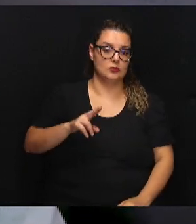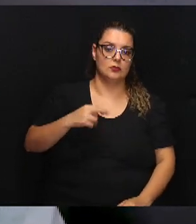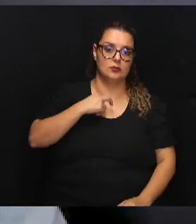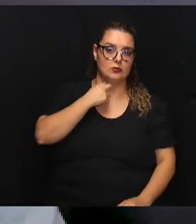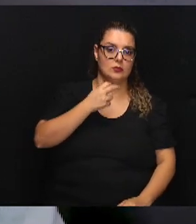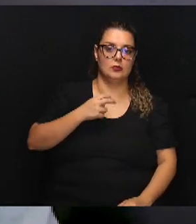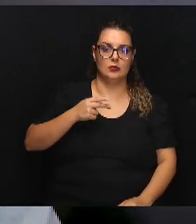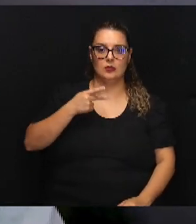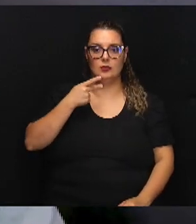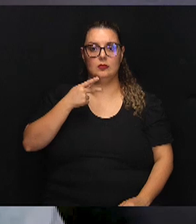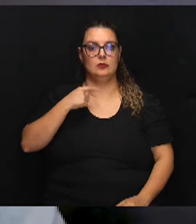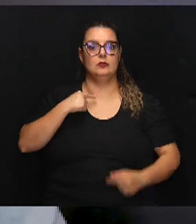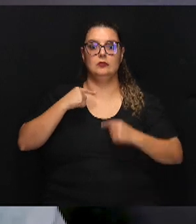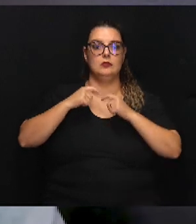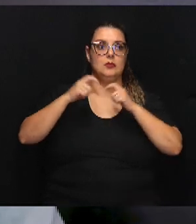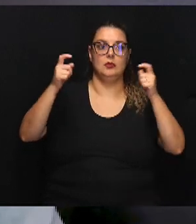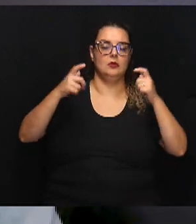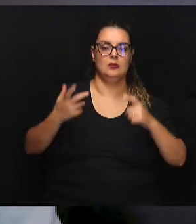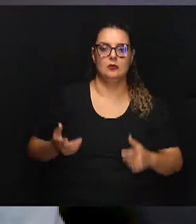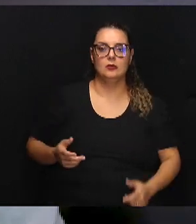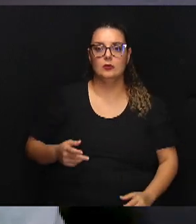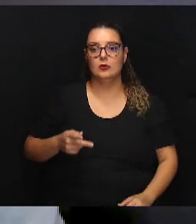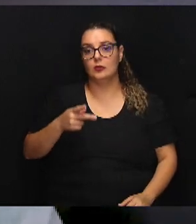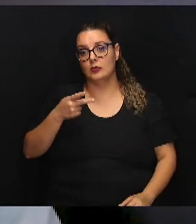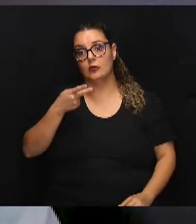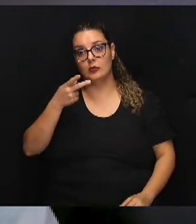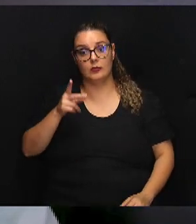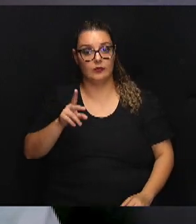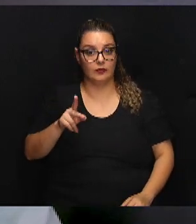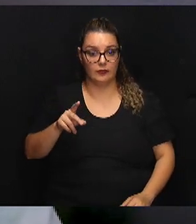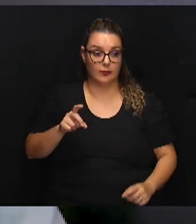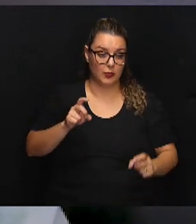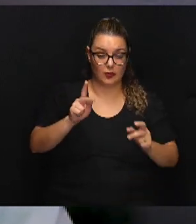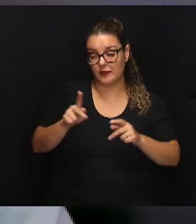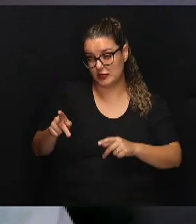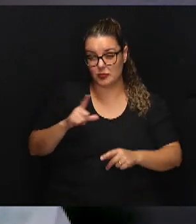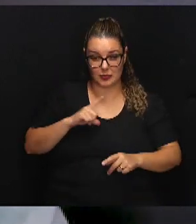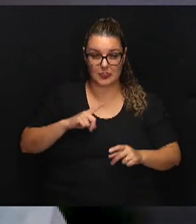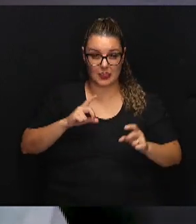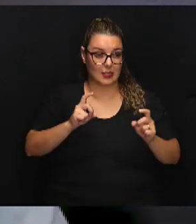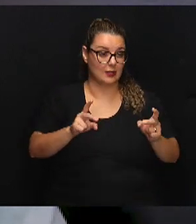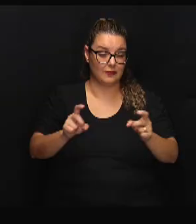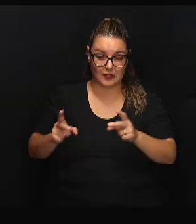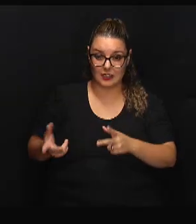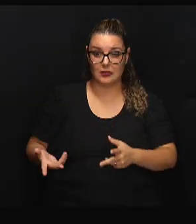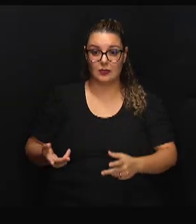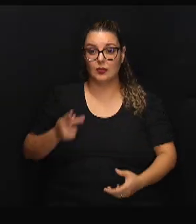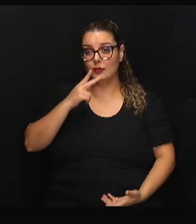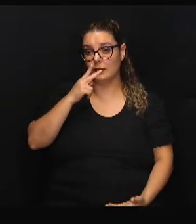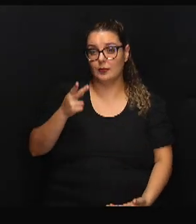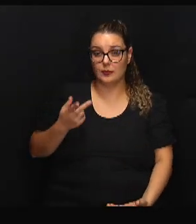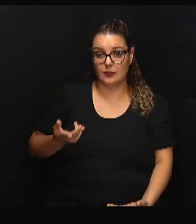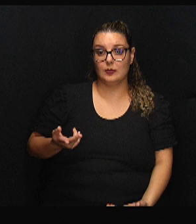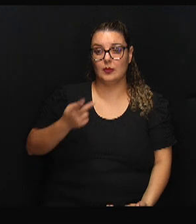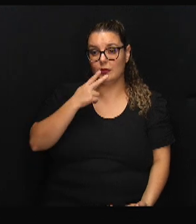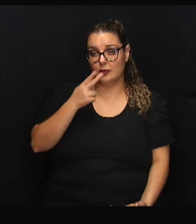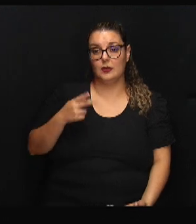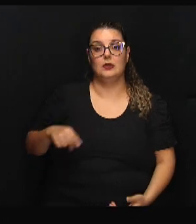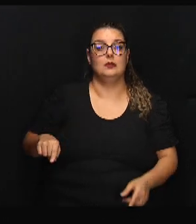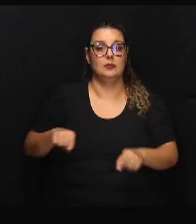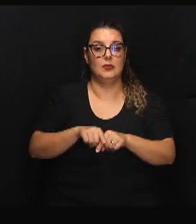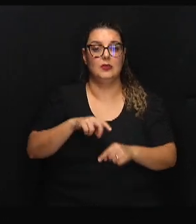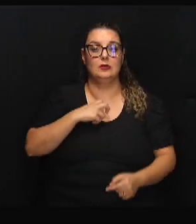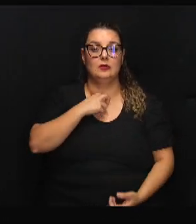falar muito alto, ou um vendedor que fala muito, professor tem muito isso, né? Tabagista, pessoas que fumam. Então, são